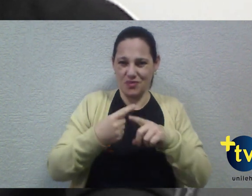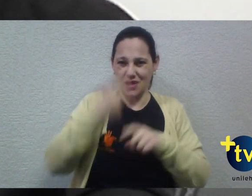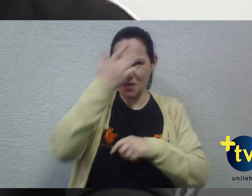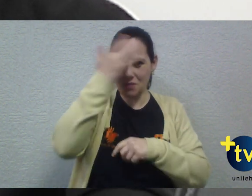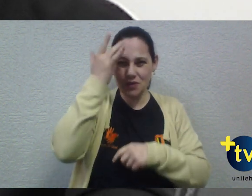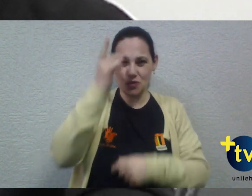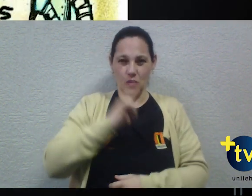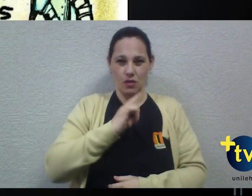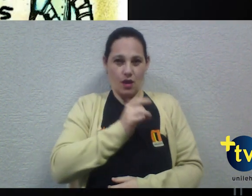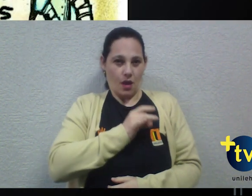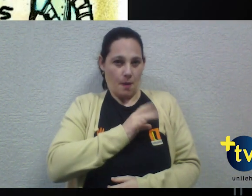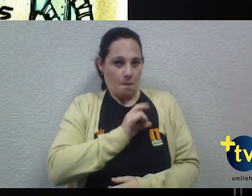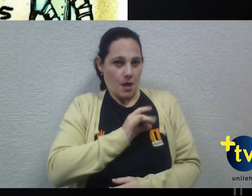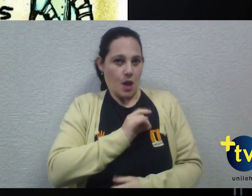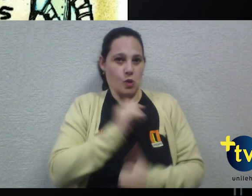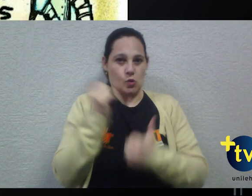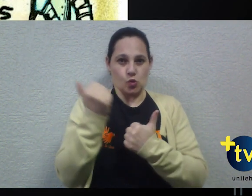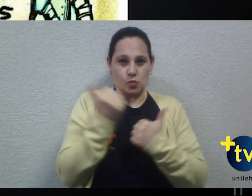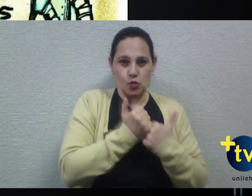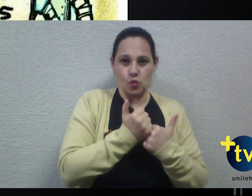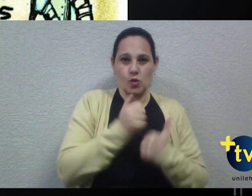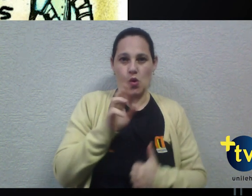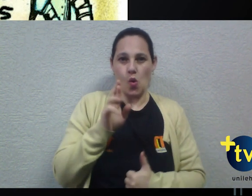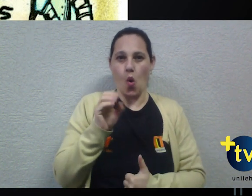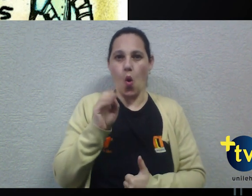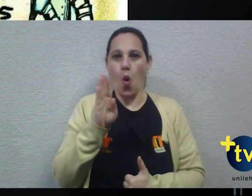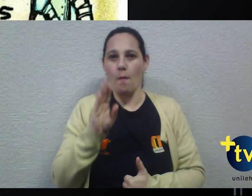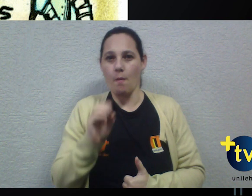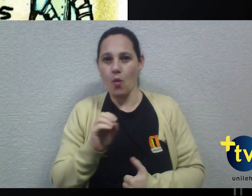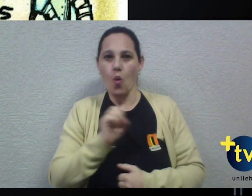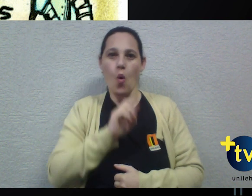perderem seus empregos ou serem substituídos por robôs?